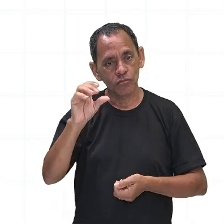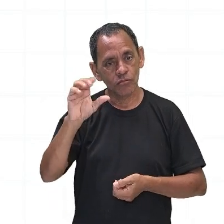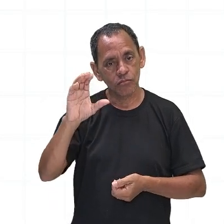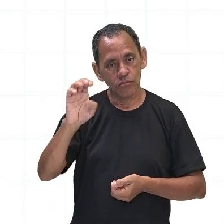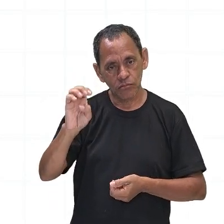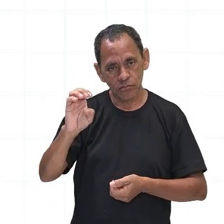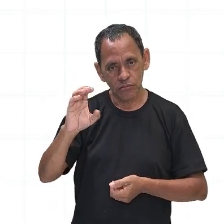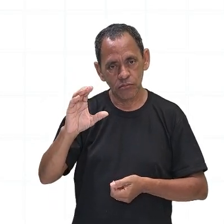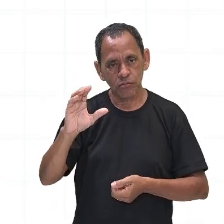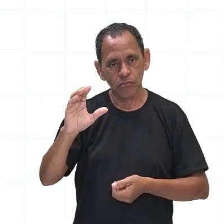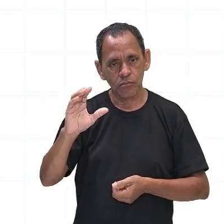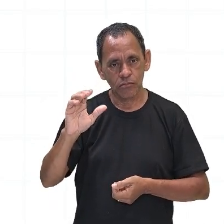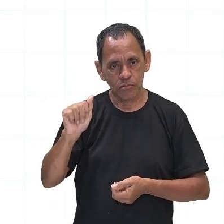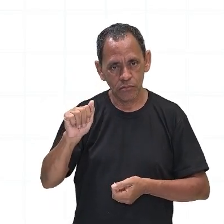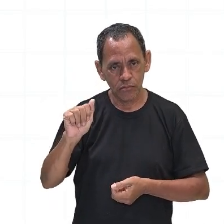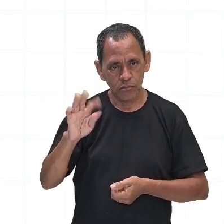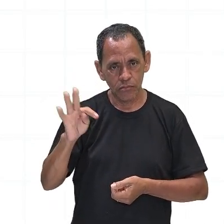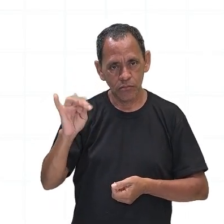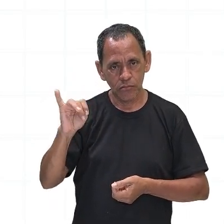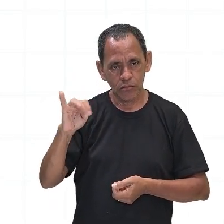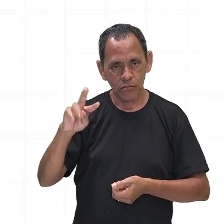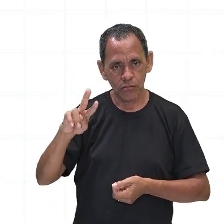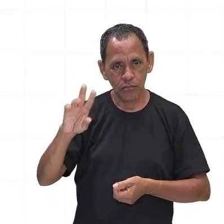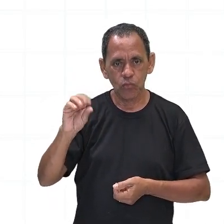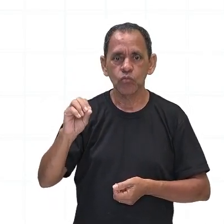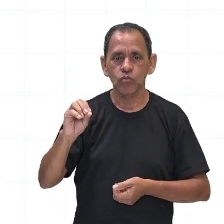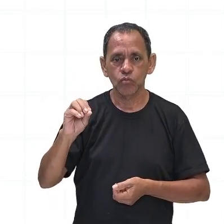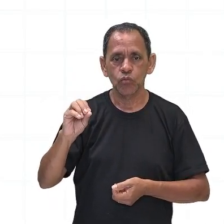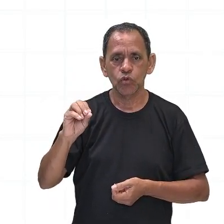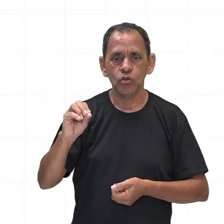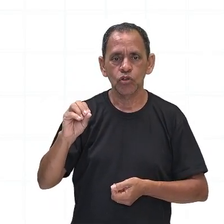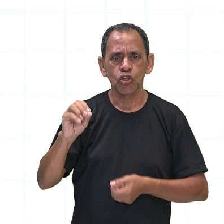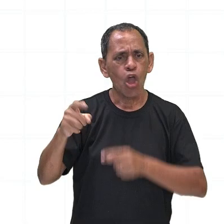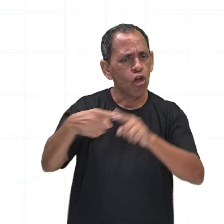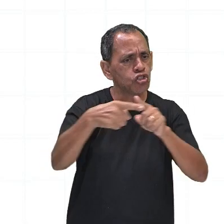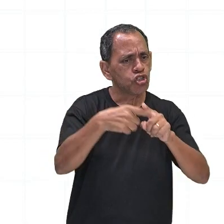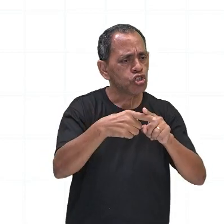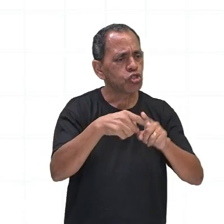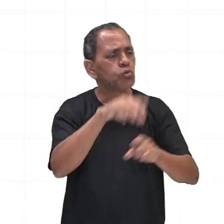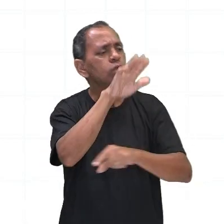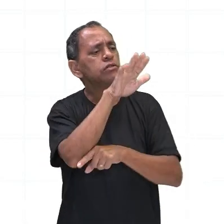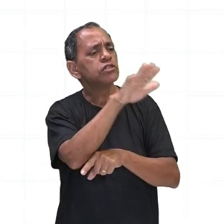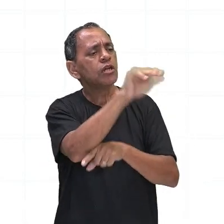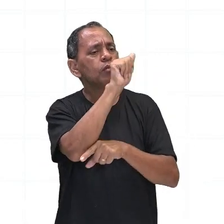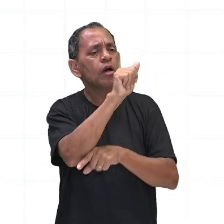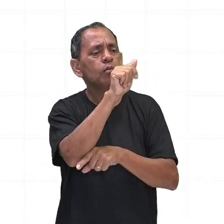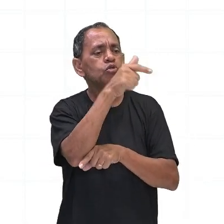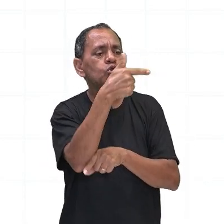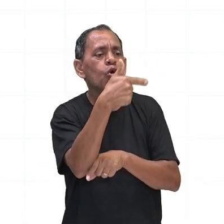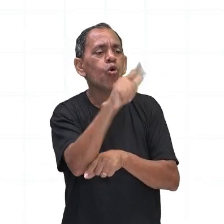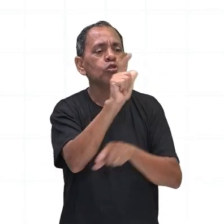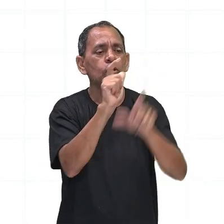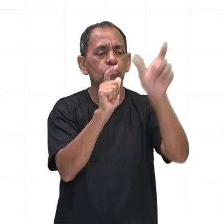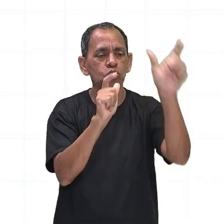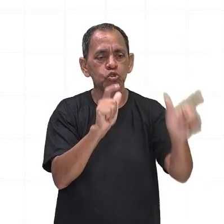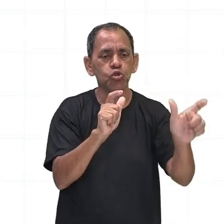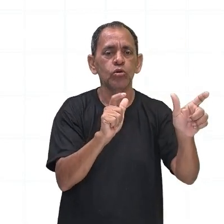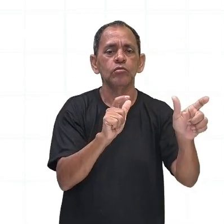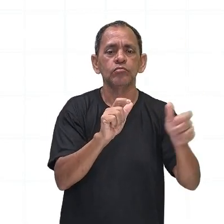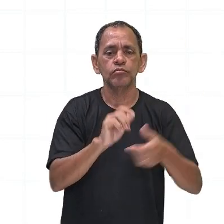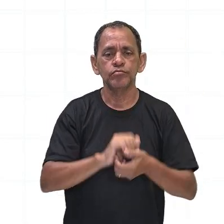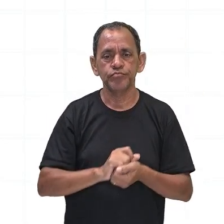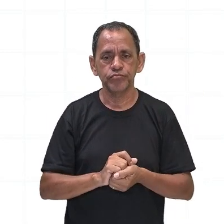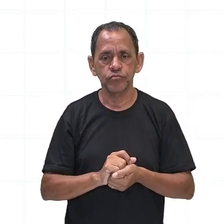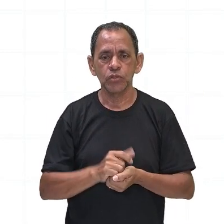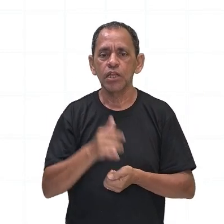nós utilizamos para chamar outra pessoa, ok? Exemplos de vocativo, vamos aí